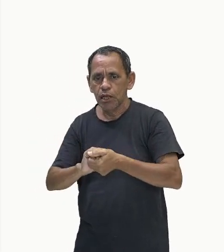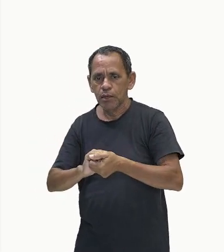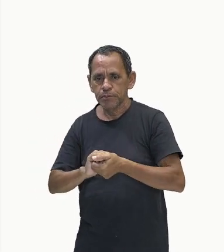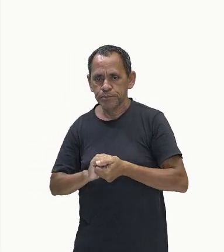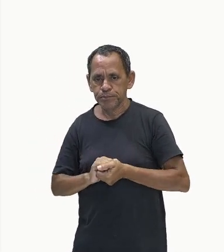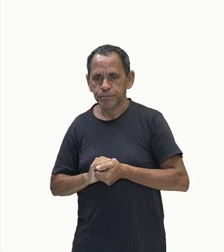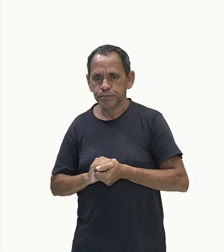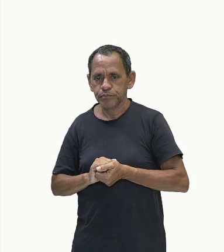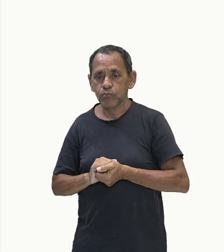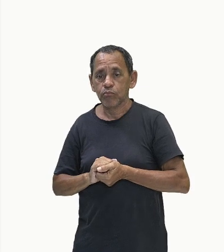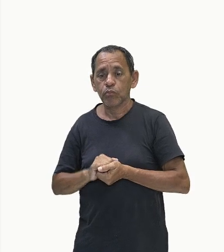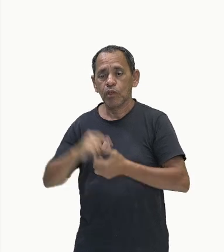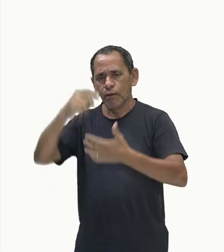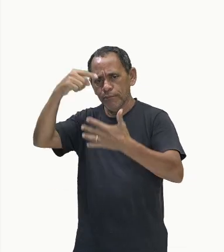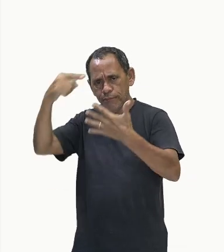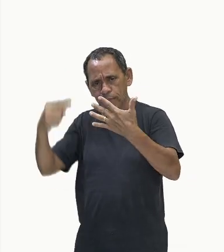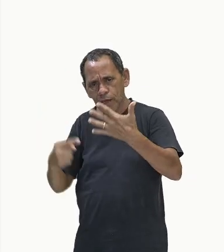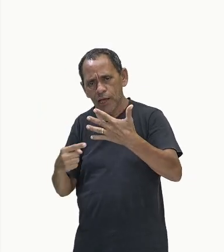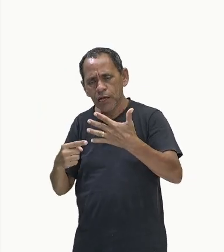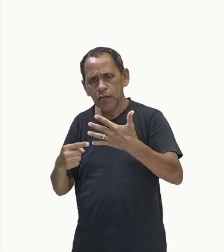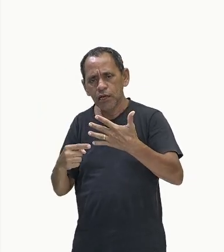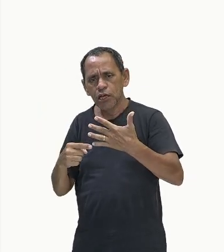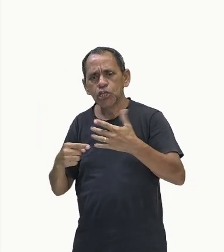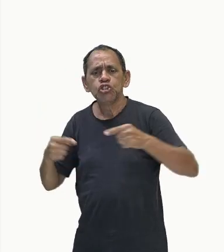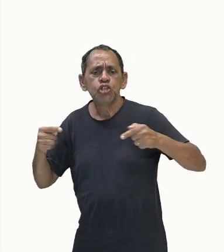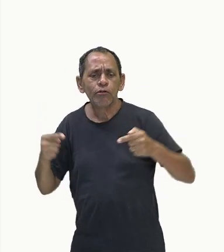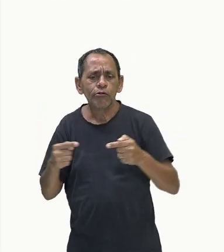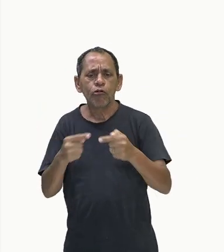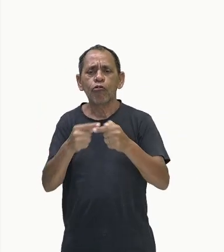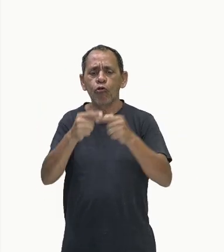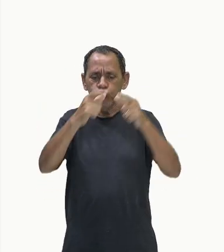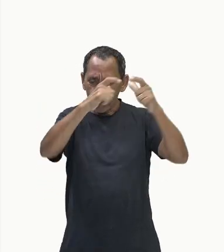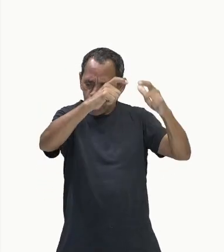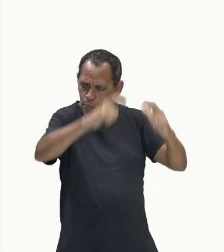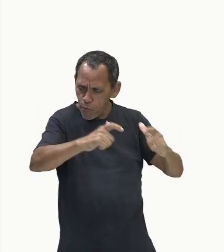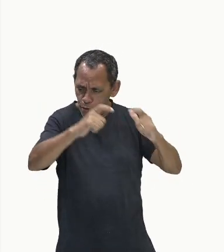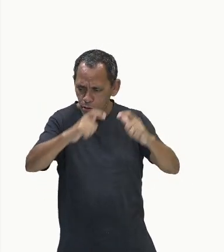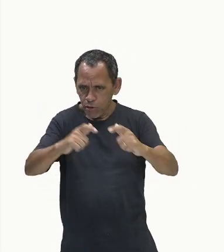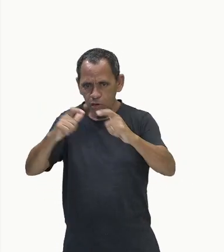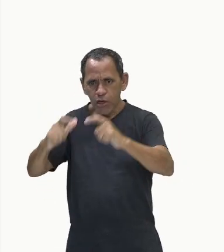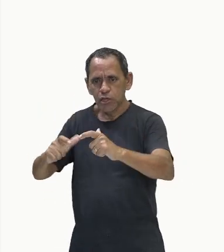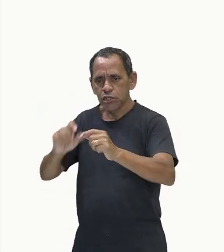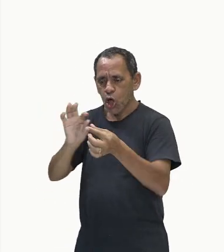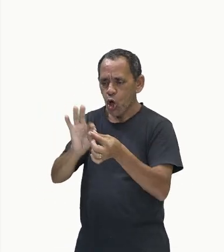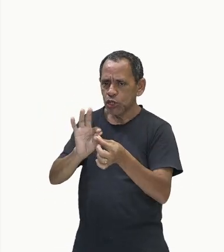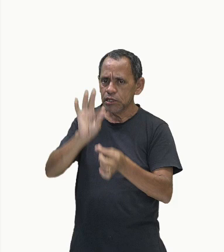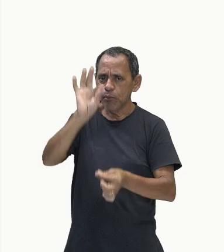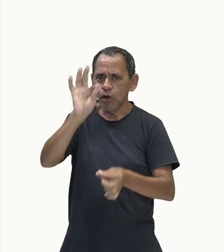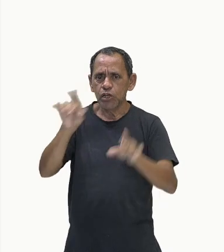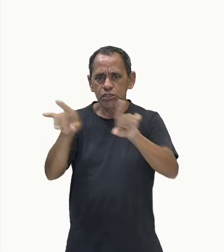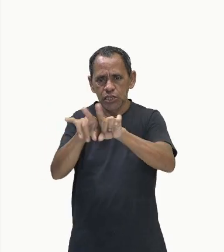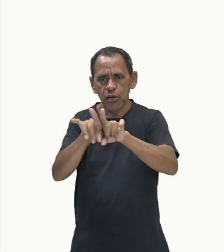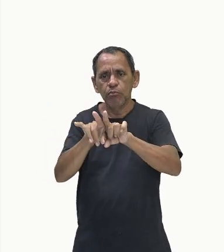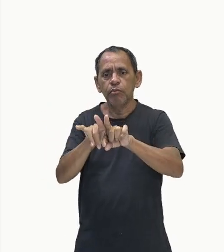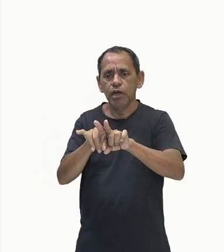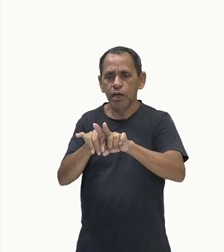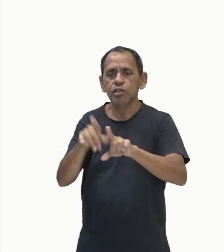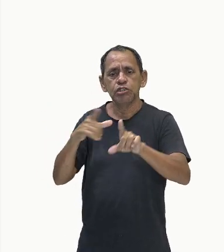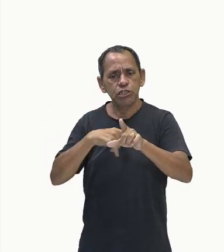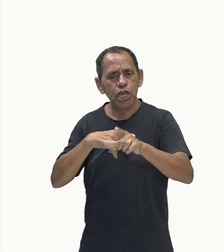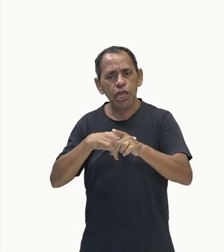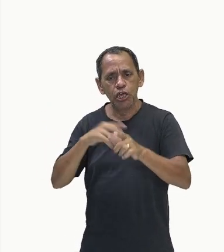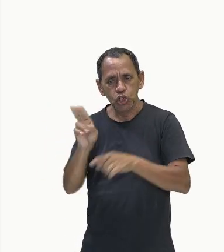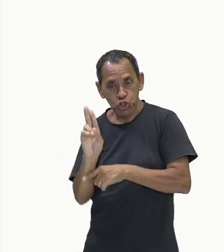Então, conforme a posição do centrômero e o tamanho dessas cromátides aí, eles vão